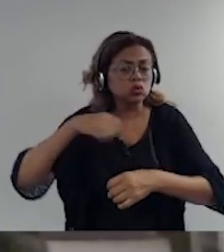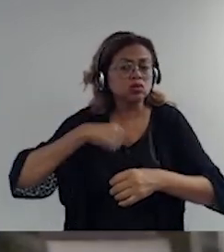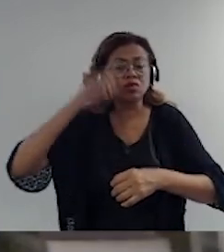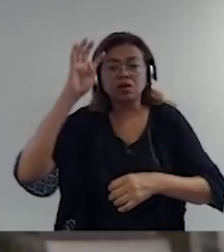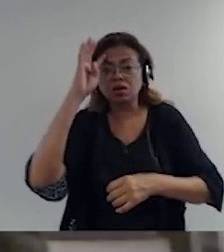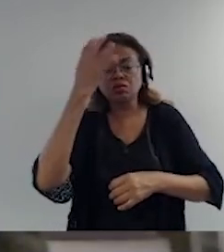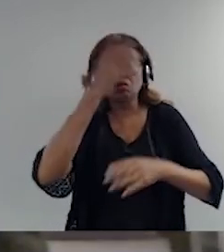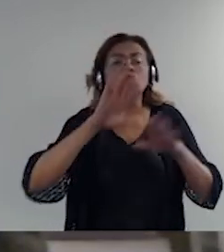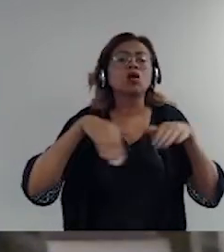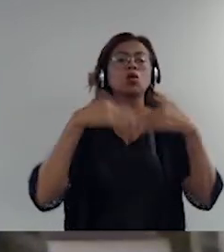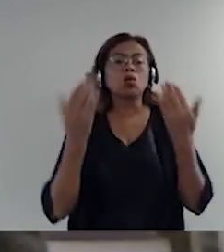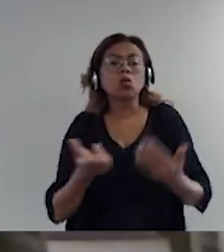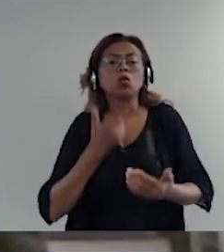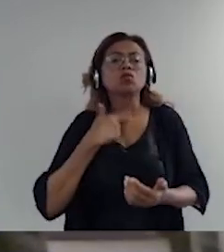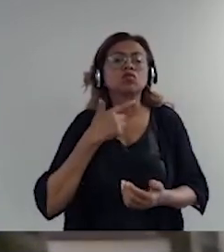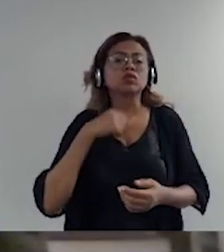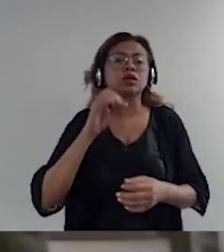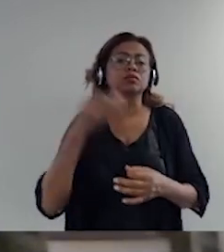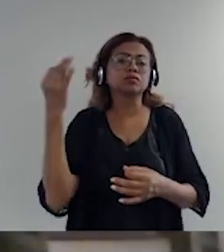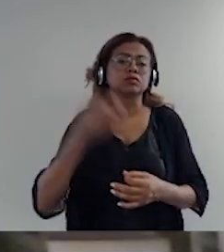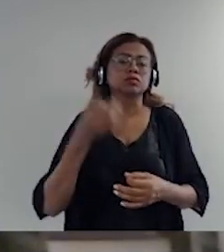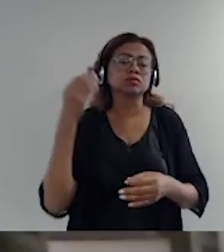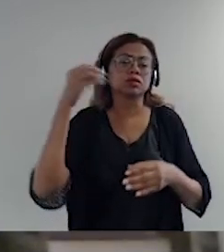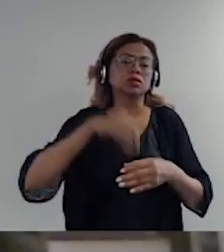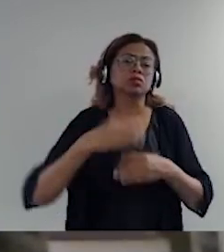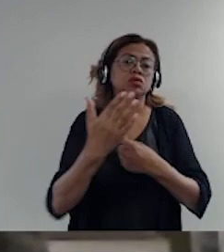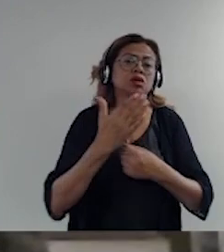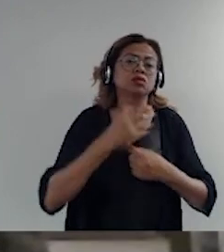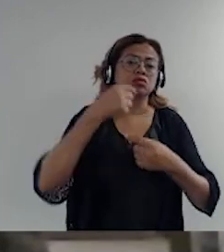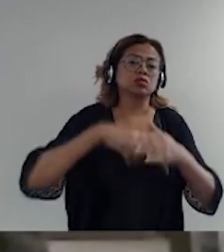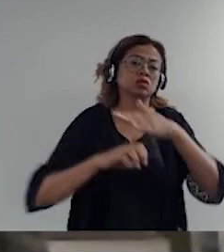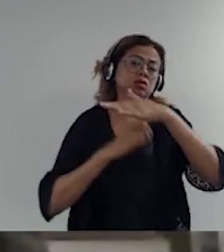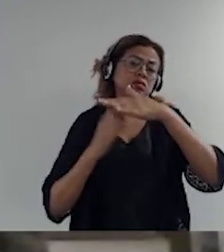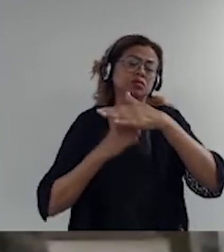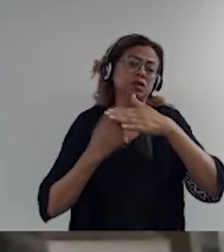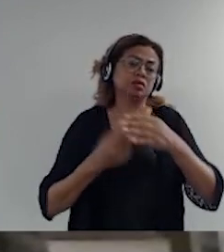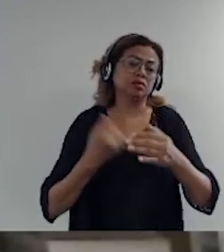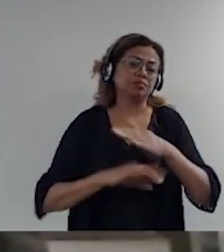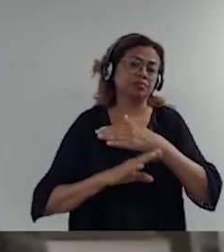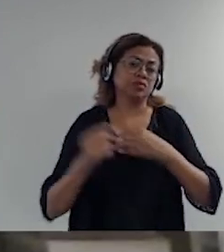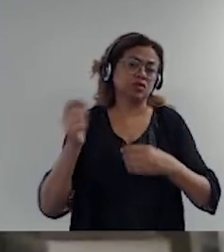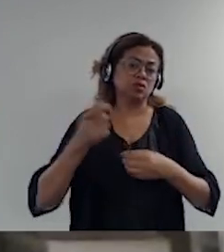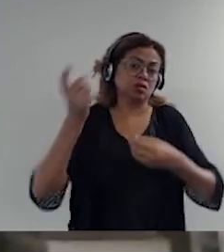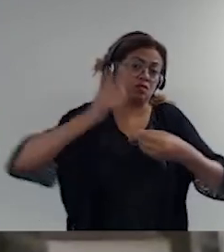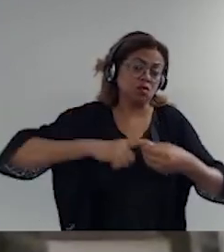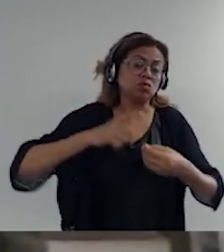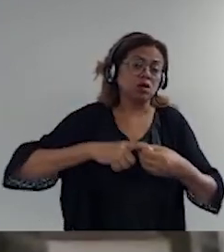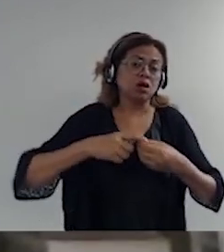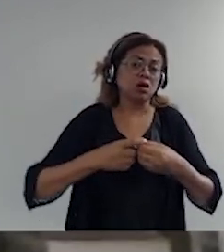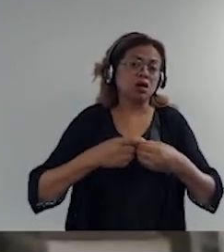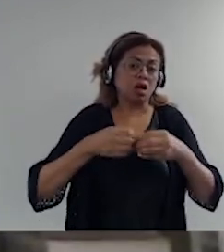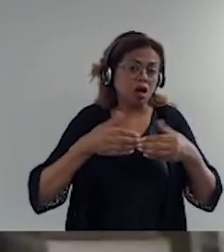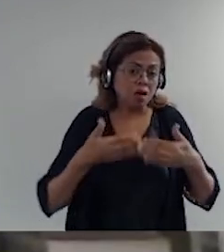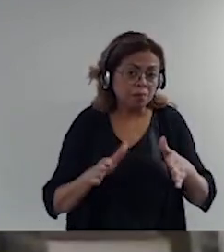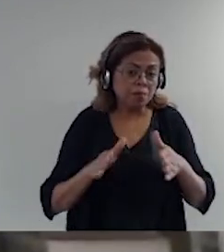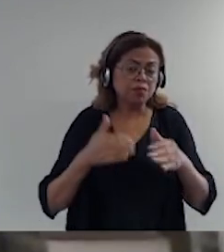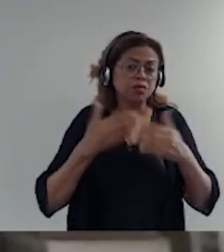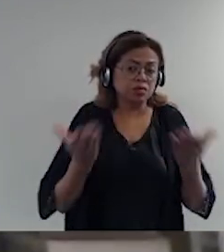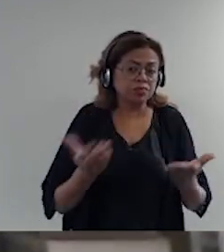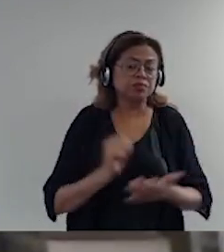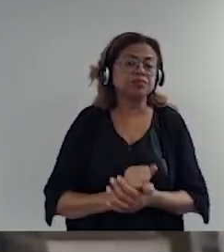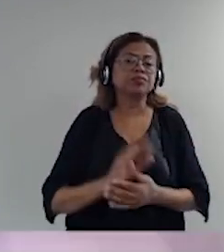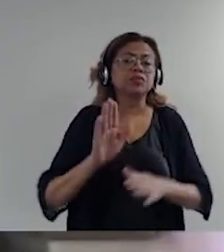Com a eclosão do grande número de recuperações e com a não eclosão de grande número